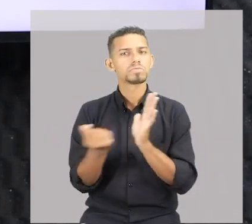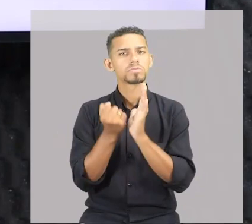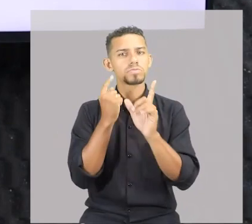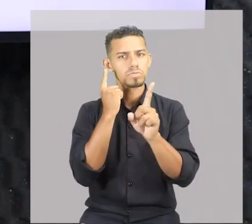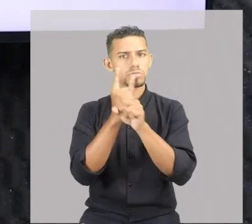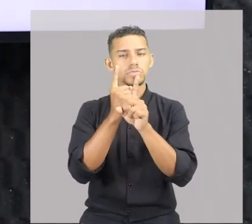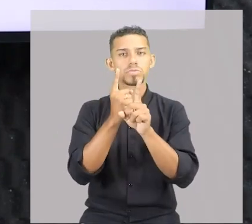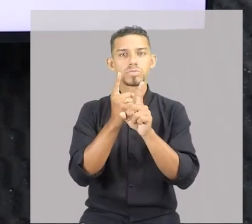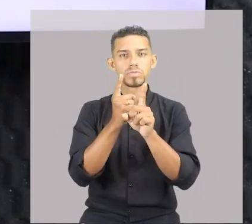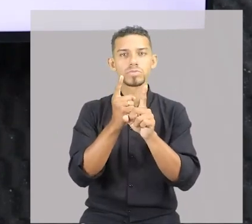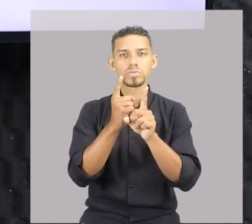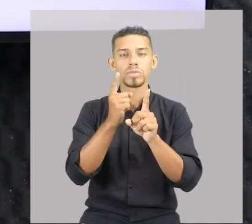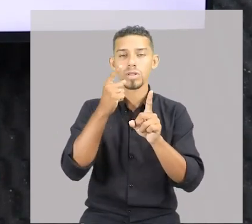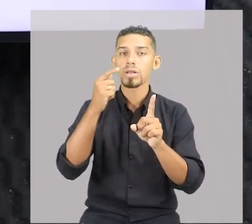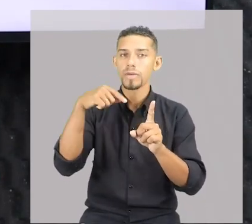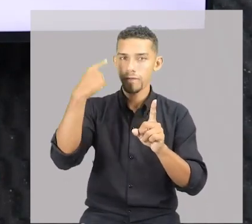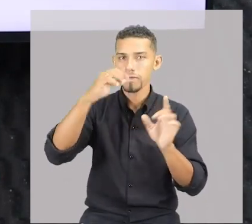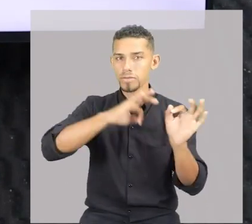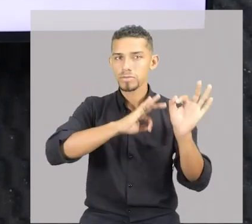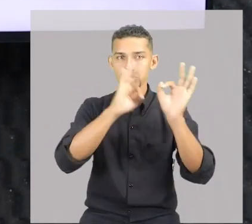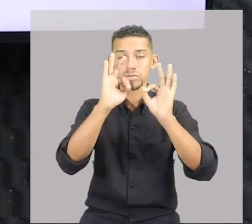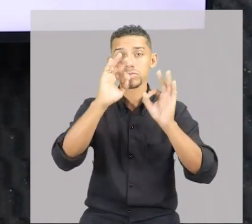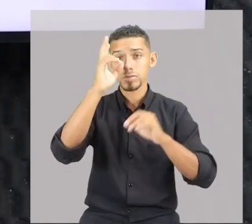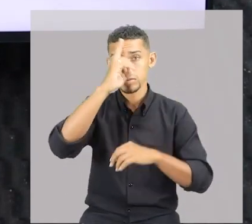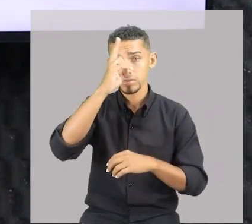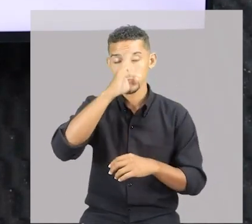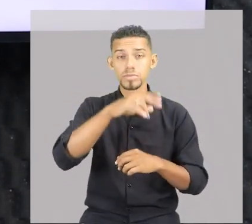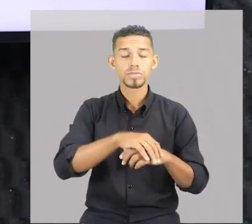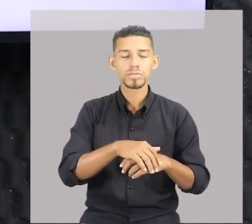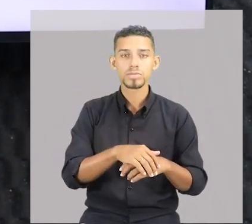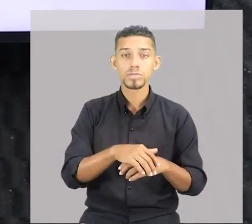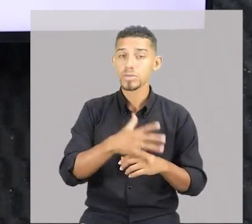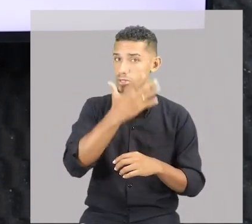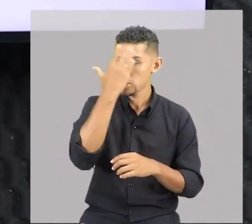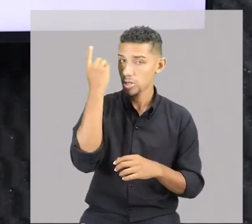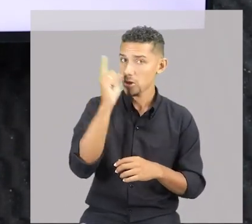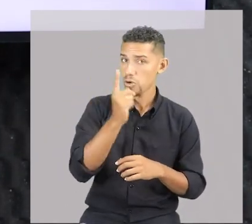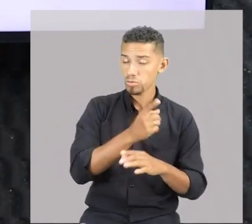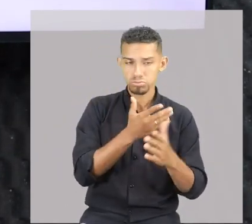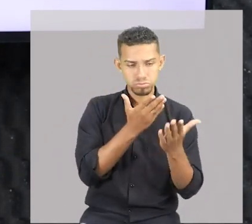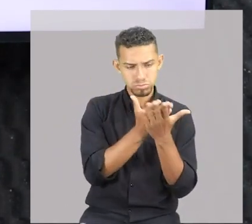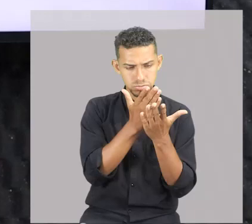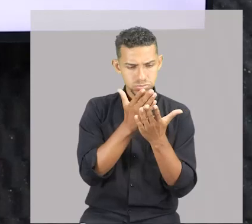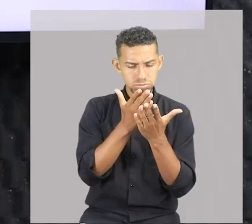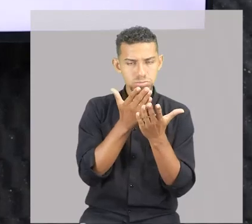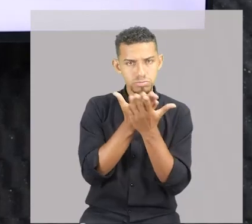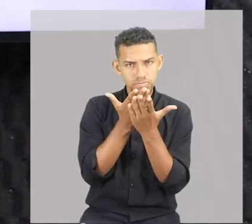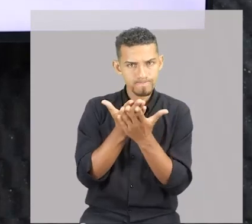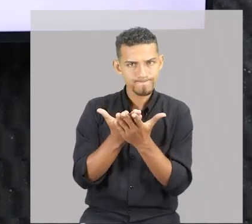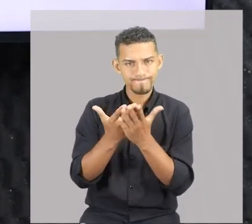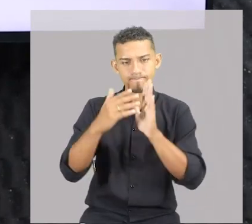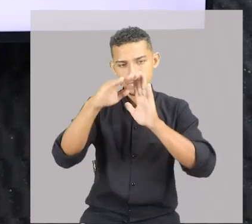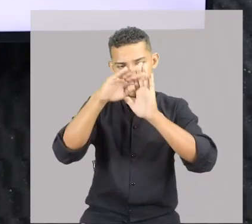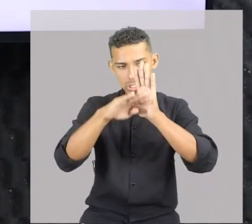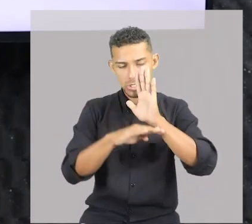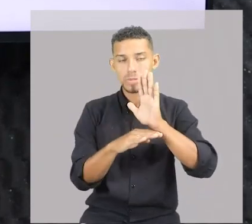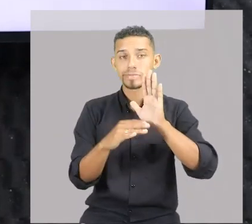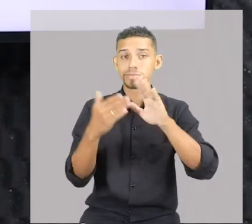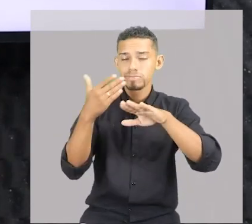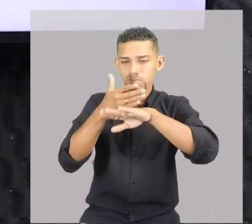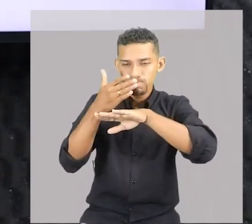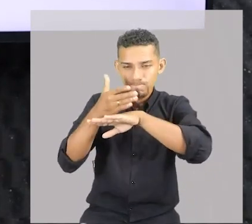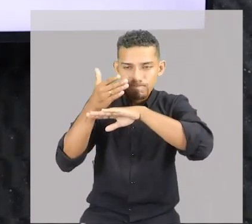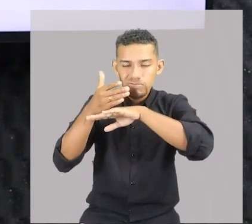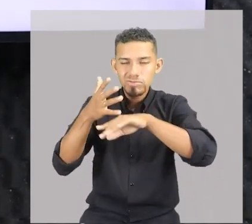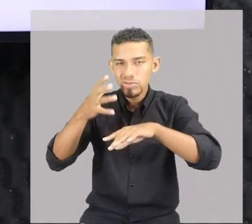próximo encontro para a próxima videoaula de Sociologia. Lembrando que não se esqueçam de acessar o plano de estudo sempre para obter